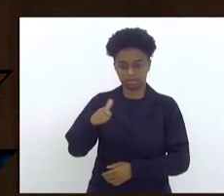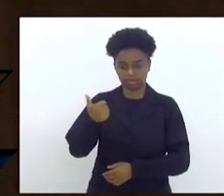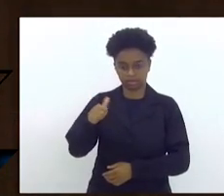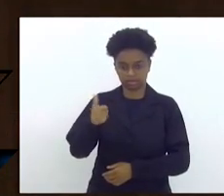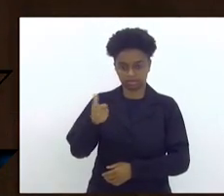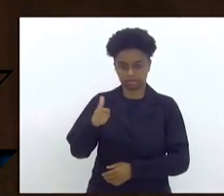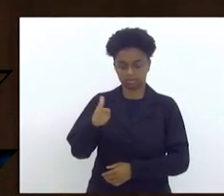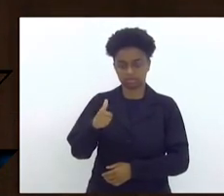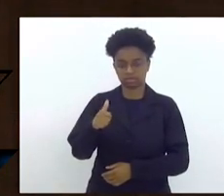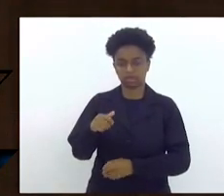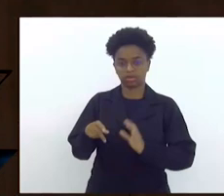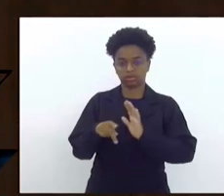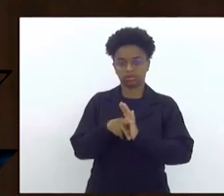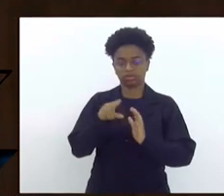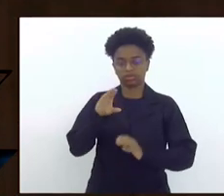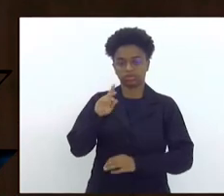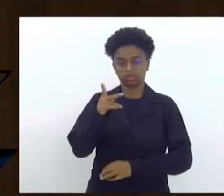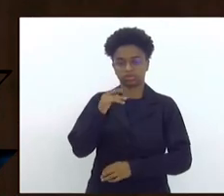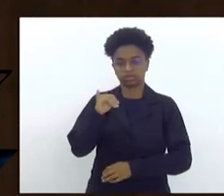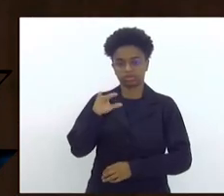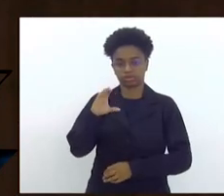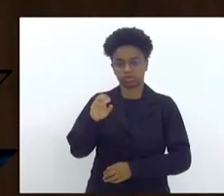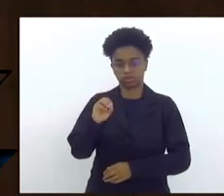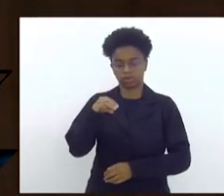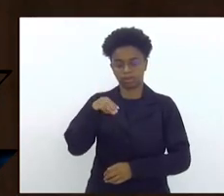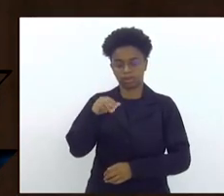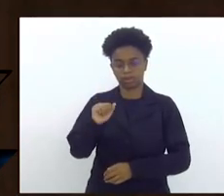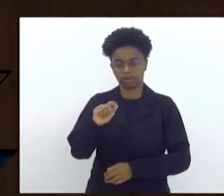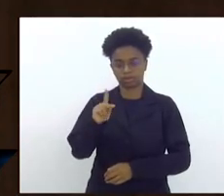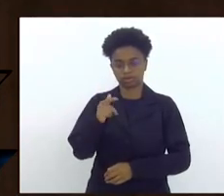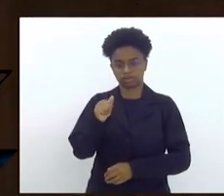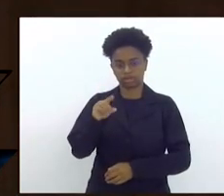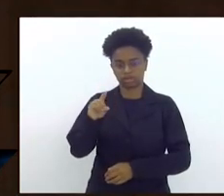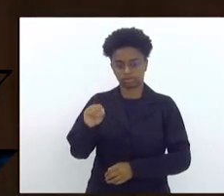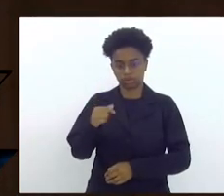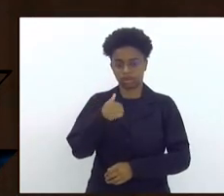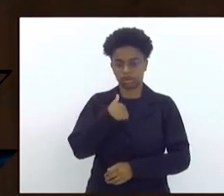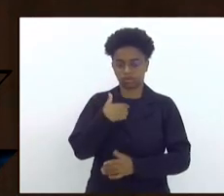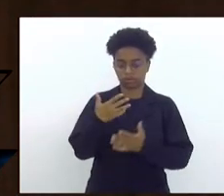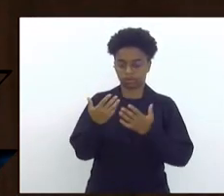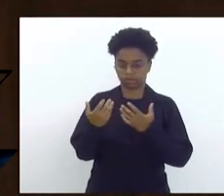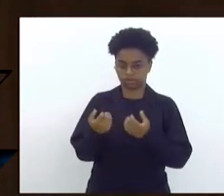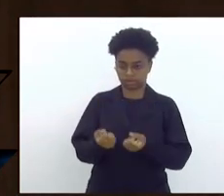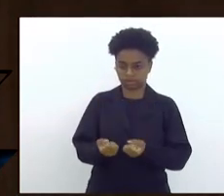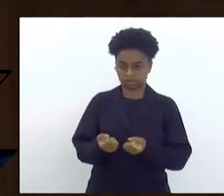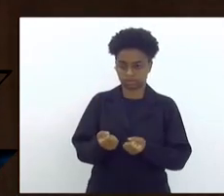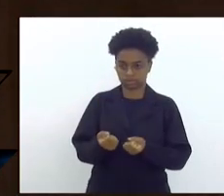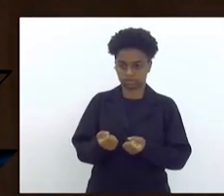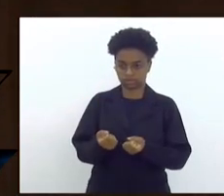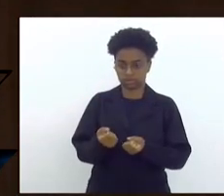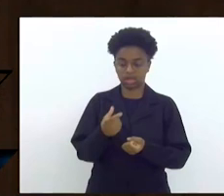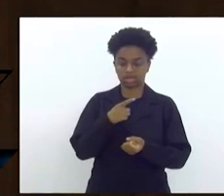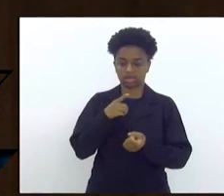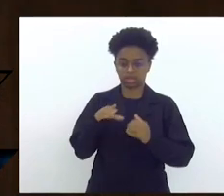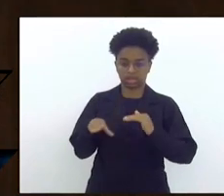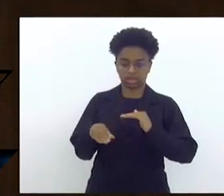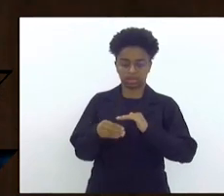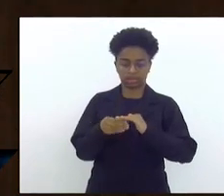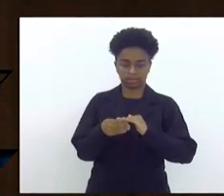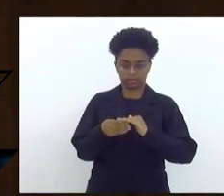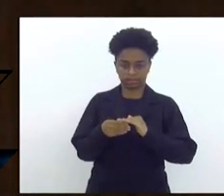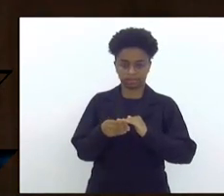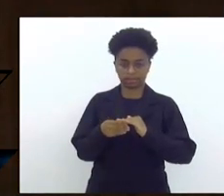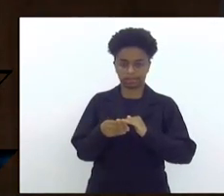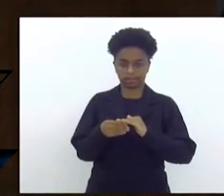pauta do deputado Chico Machado eu recebi uma esse projeto já recebeu uma emenda